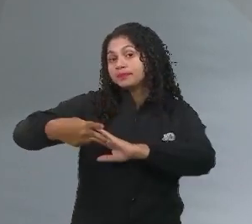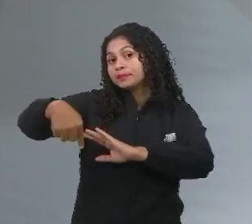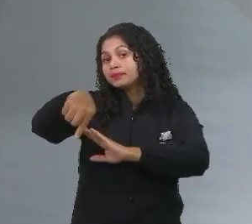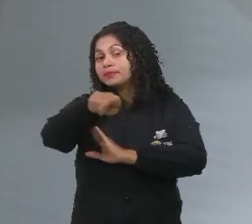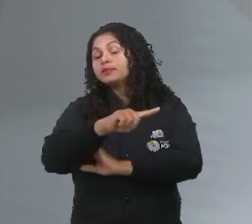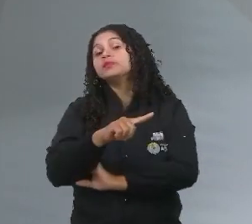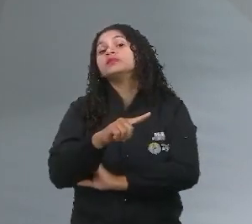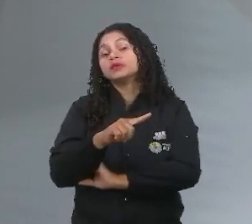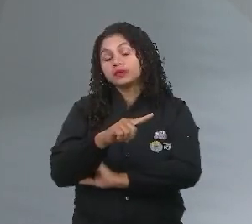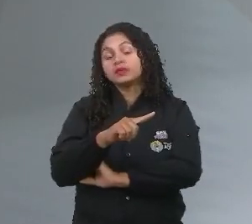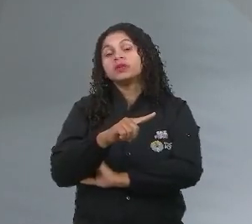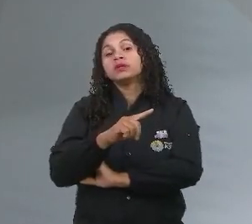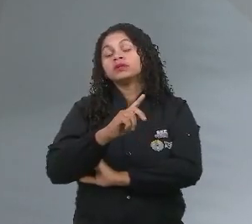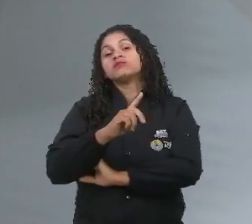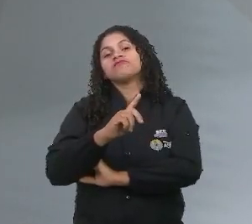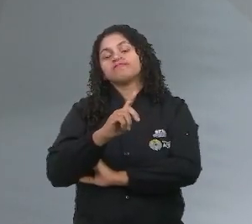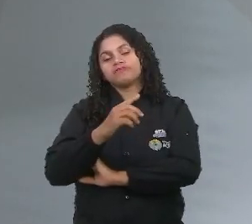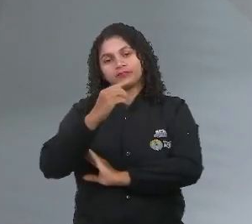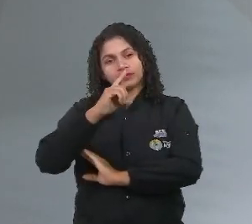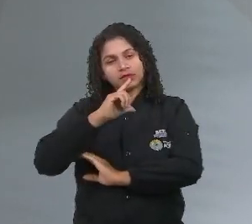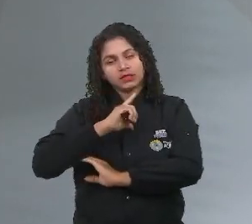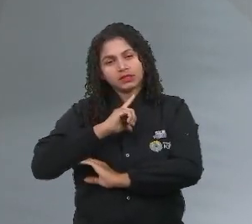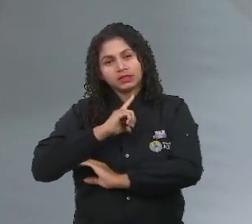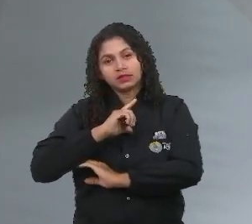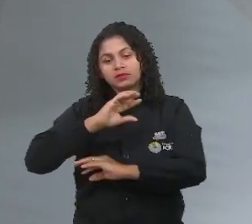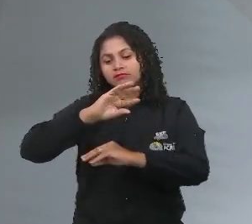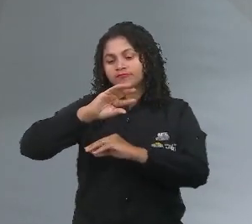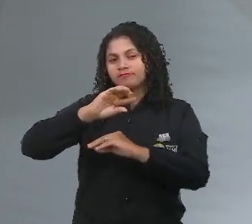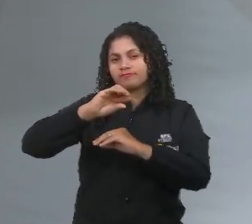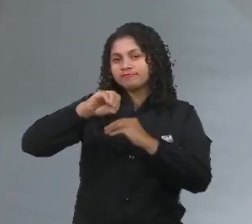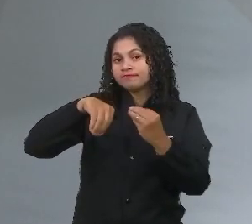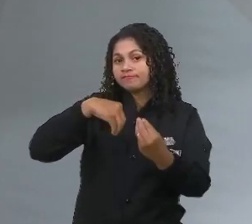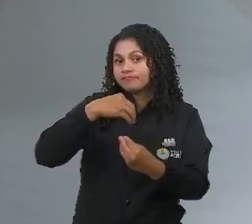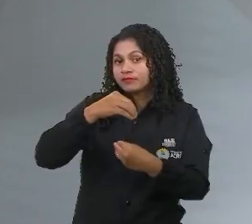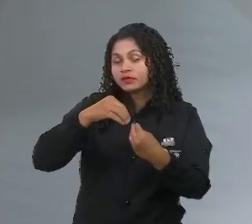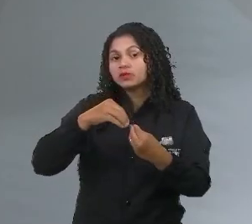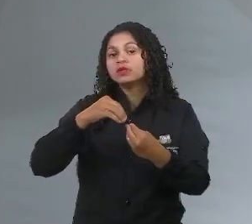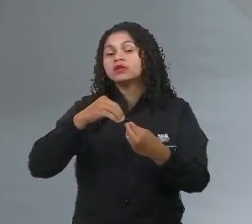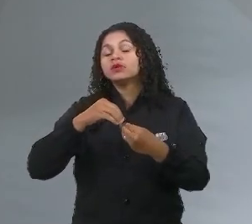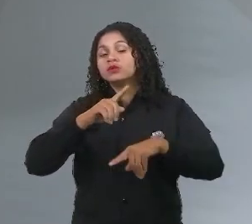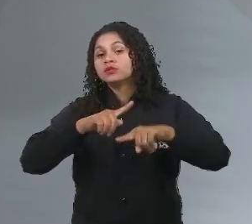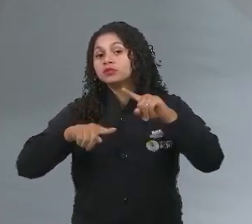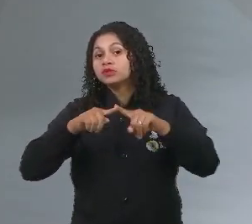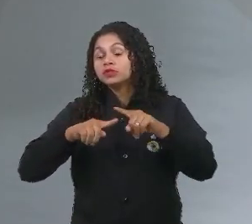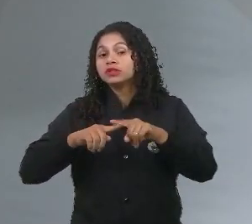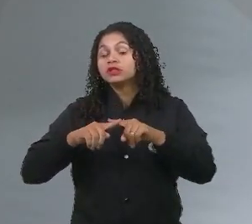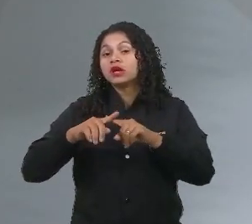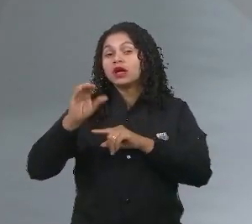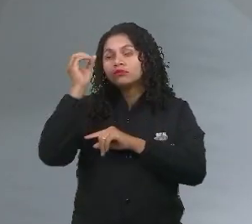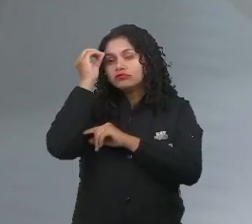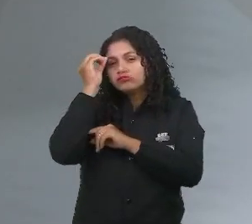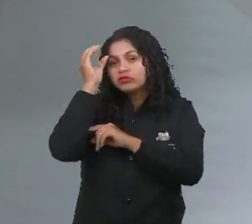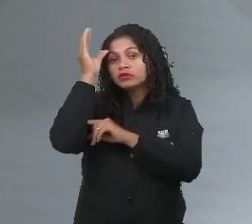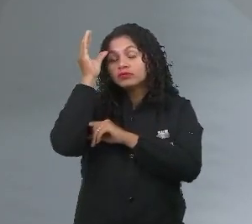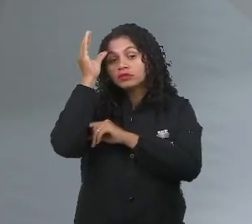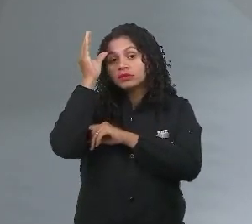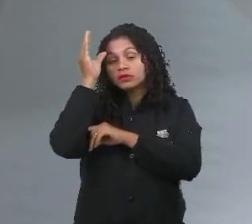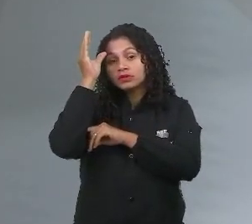nesta videoaula, elas estarão envolvidas em torno deste objeto de conhecimento, Estado